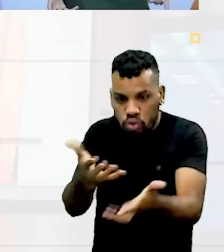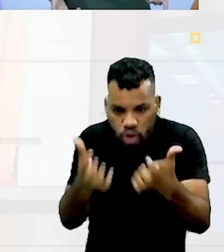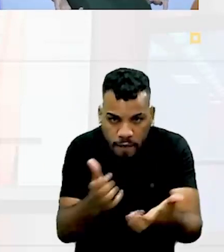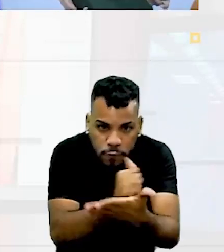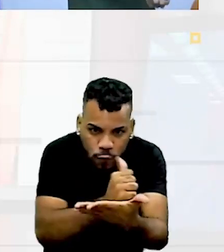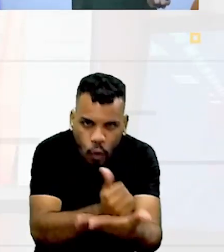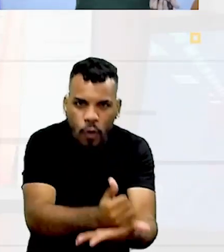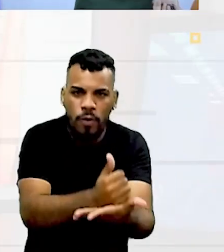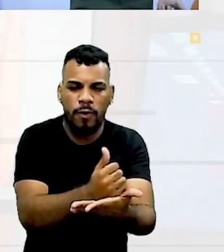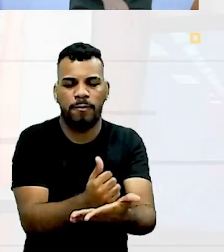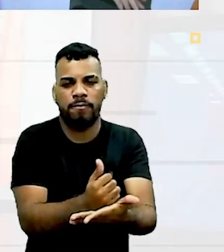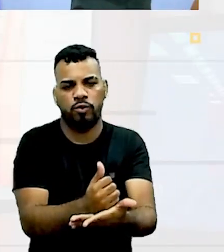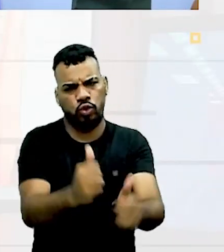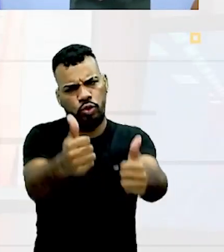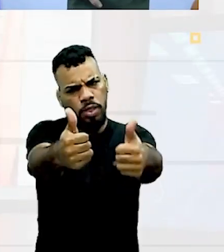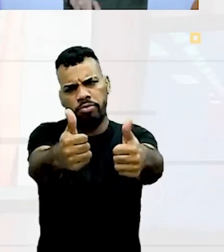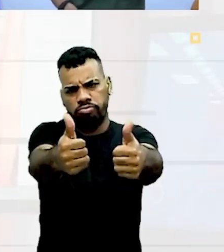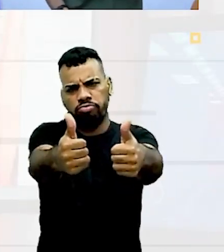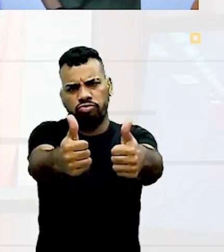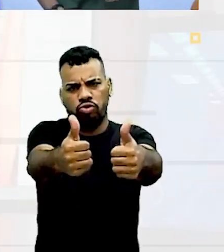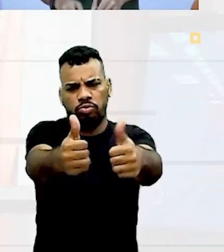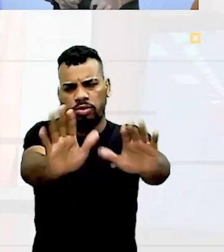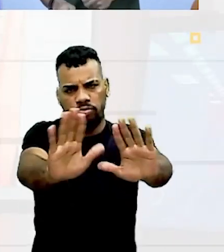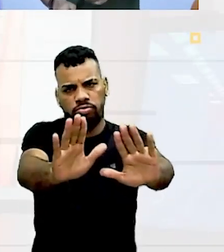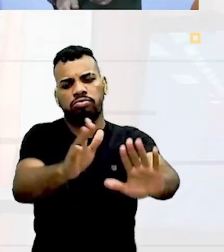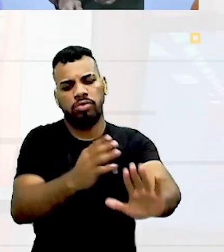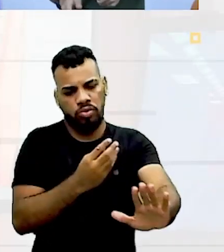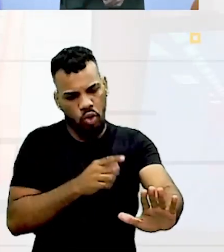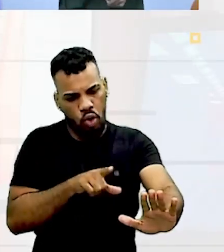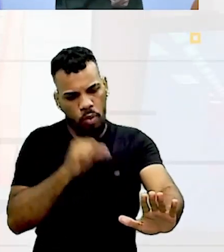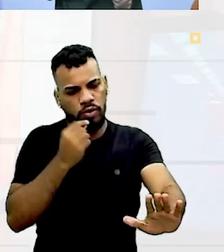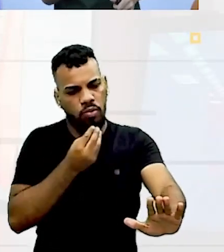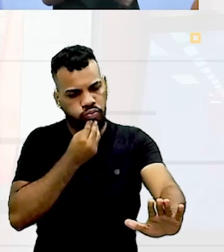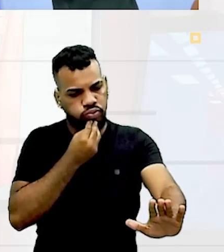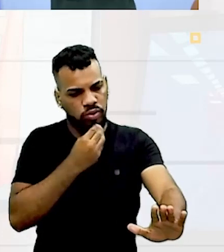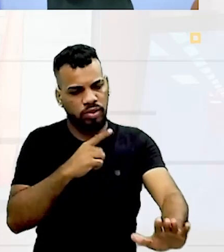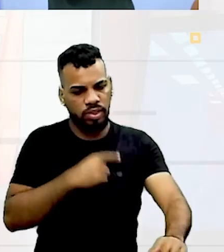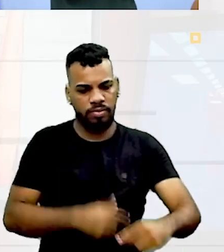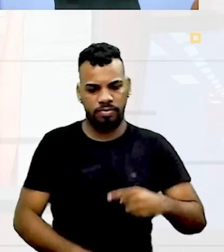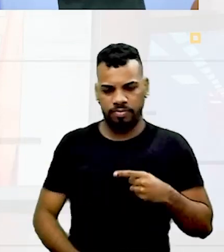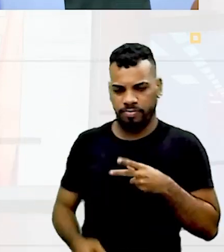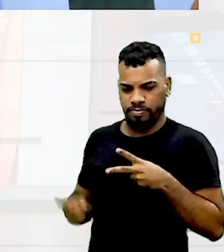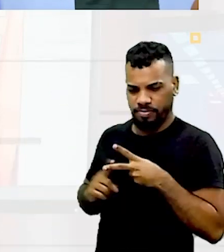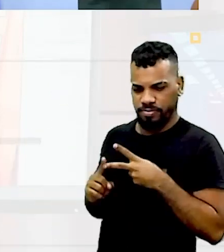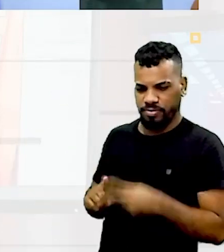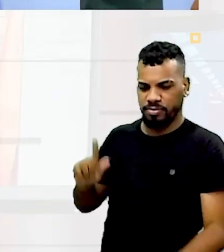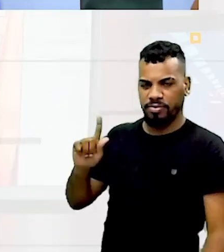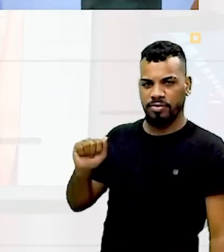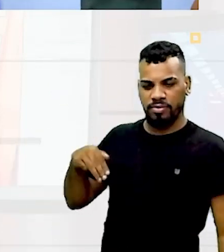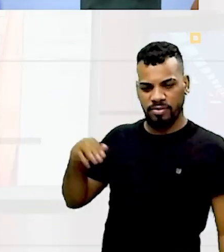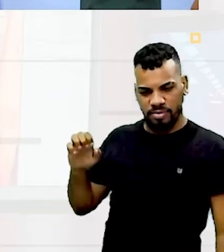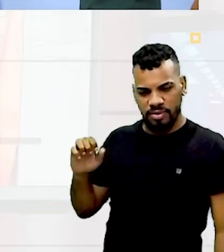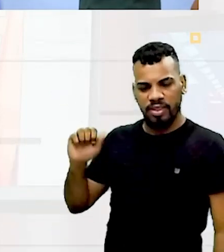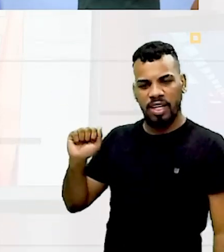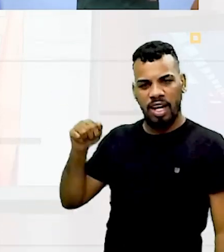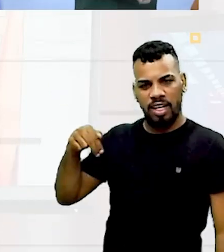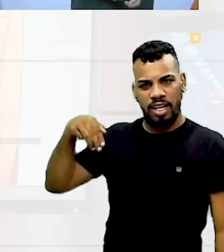mesmo. Tudo bem, a gente tem outra opção. A gente tem a opção do Game N, ou seja, Game